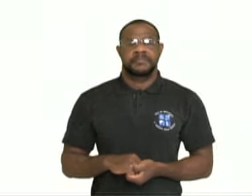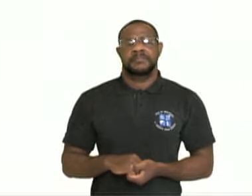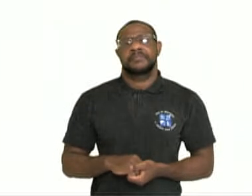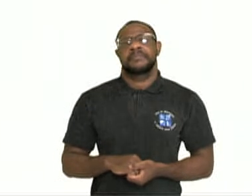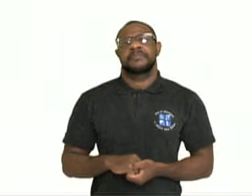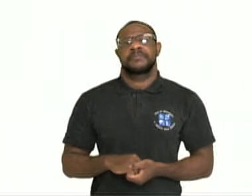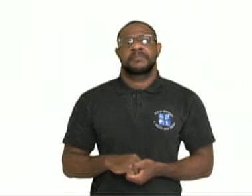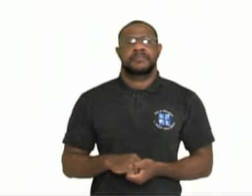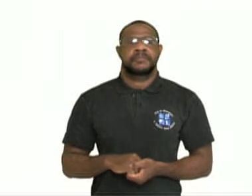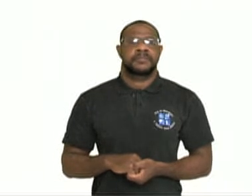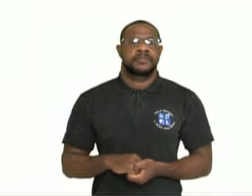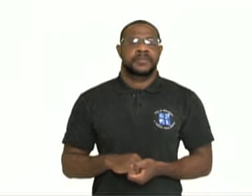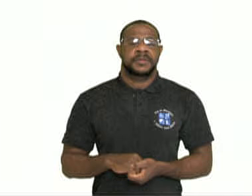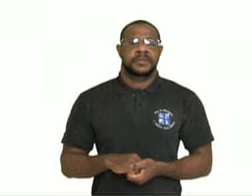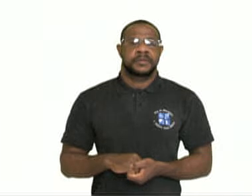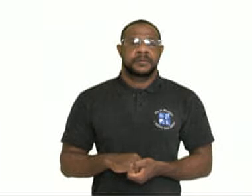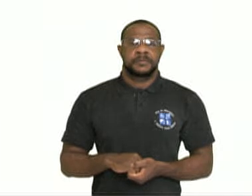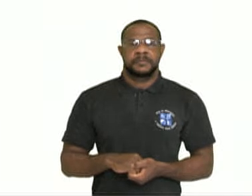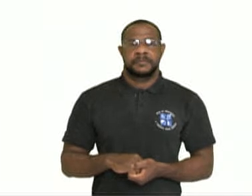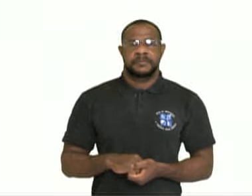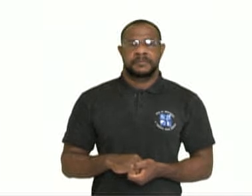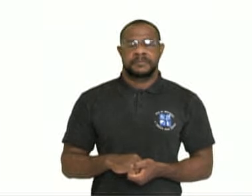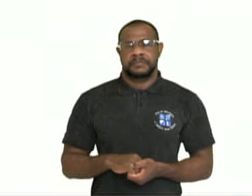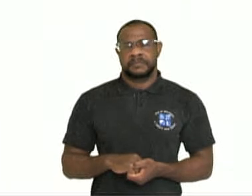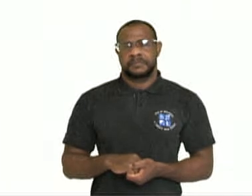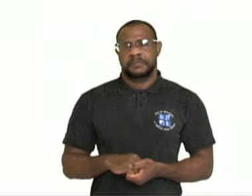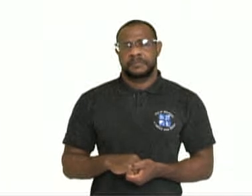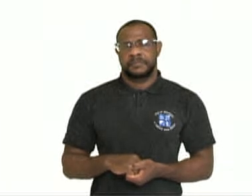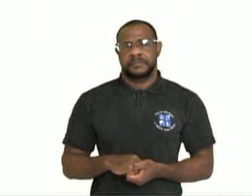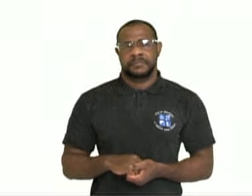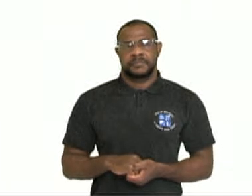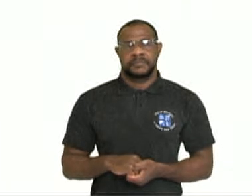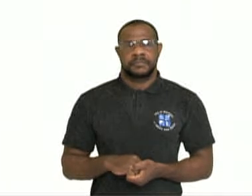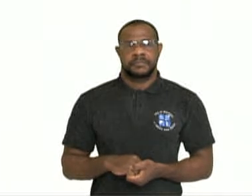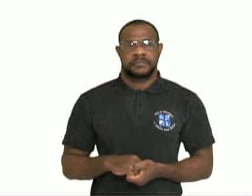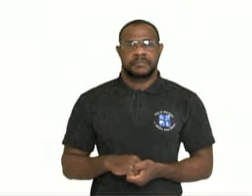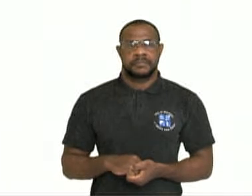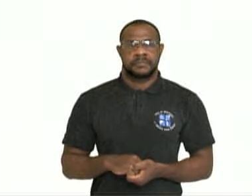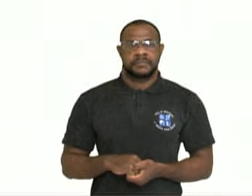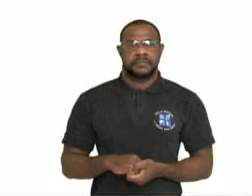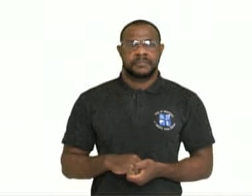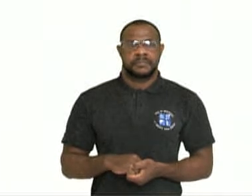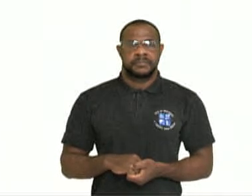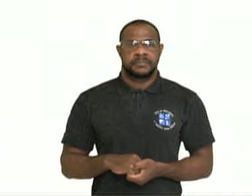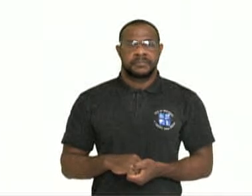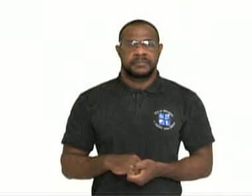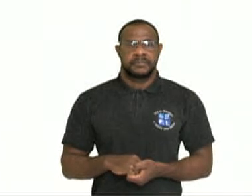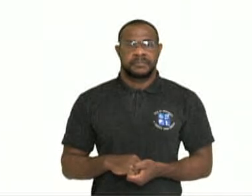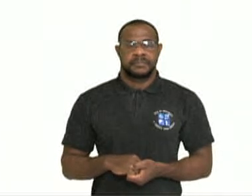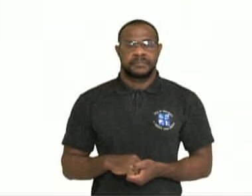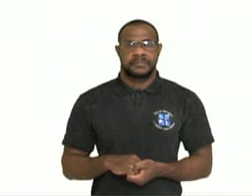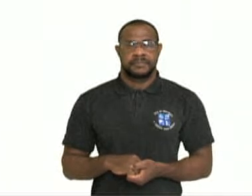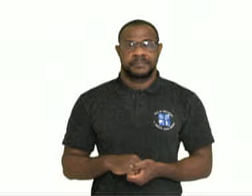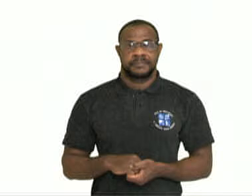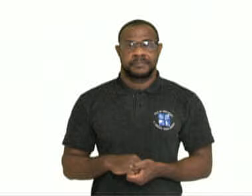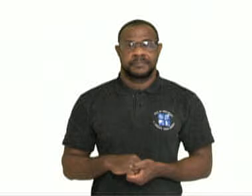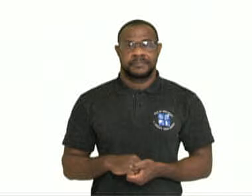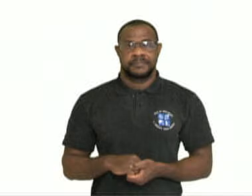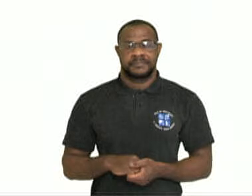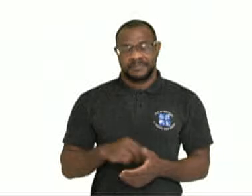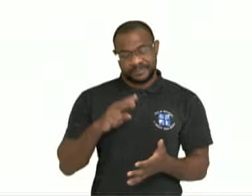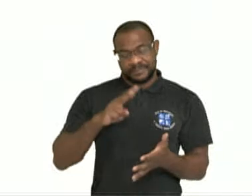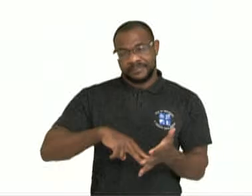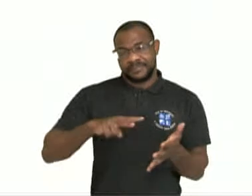Conjunções copulativas. Vamos entender o que é isso, copulativas. As conjunções copulativas são la